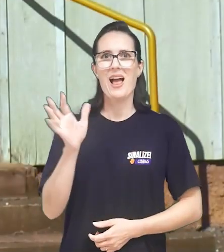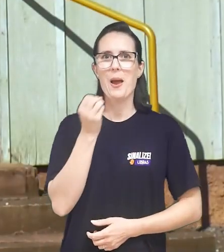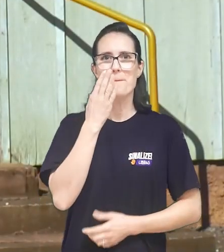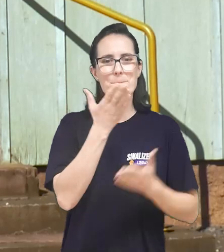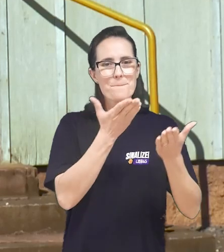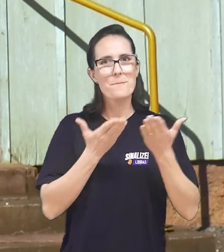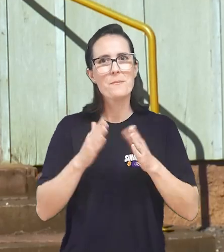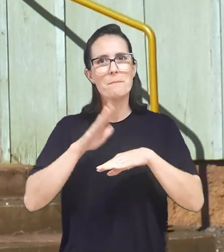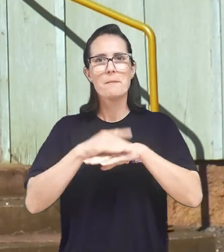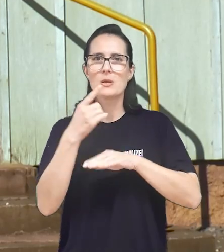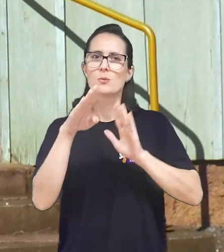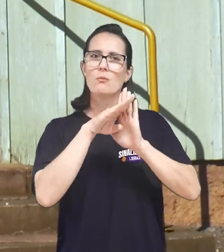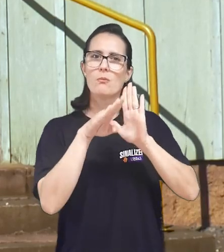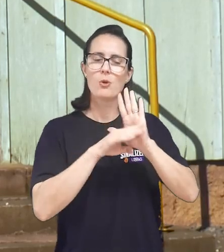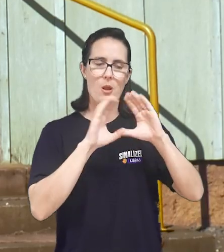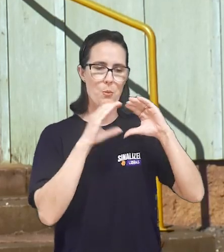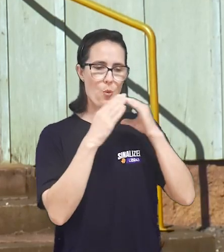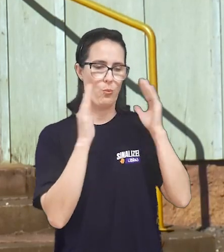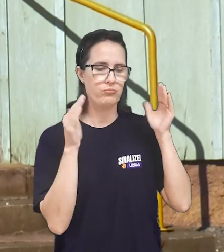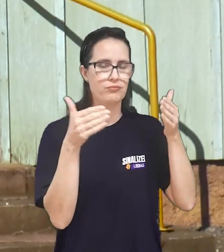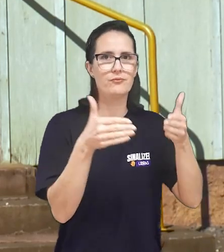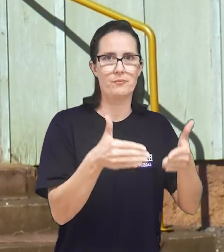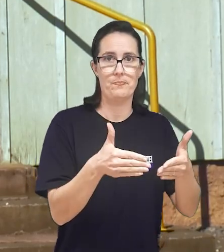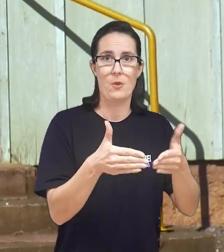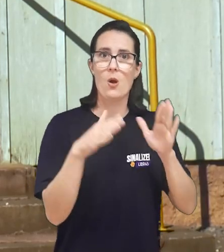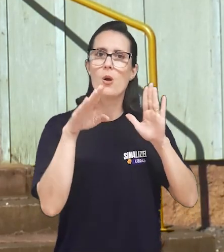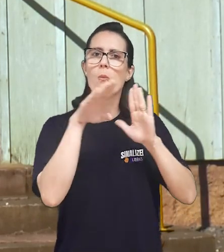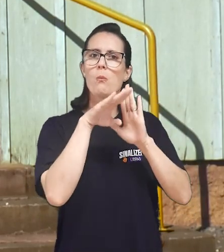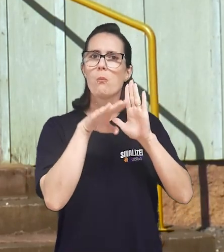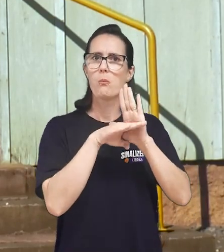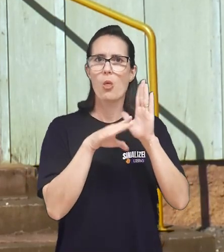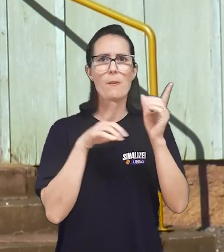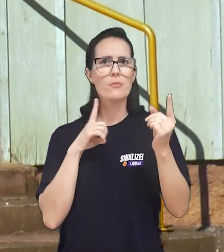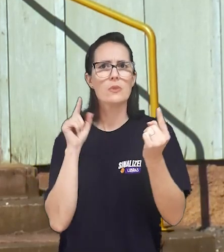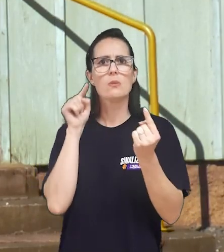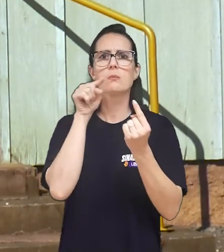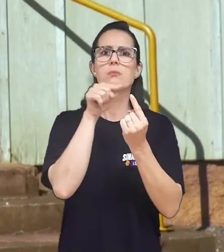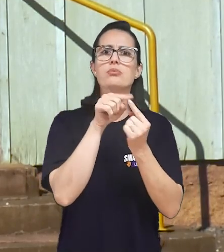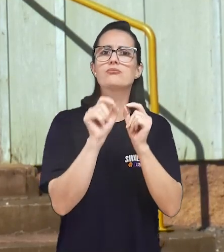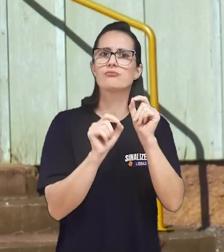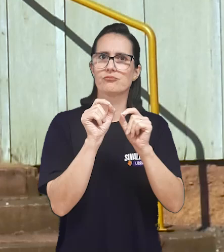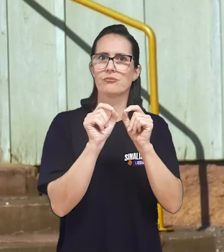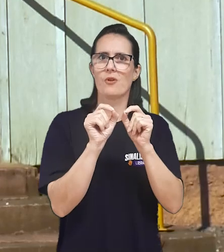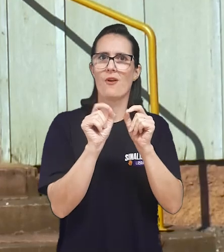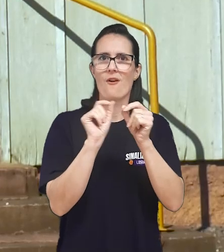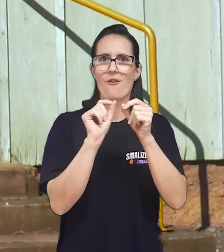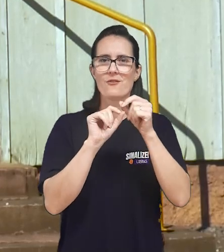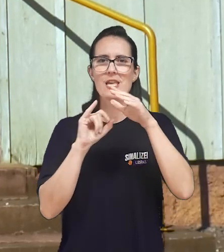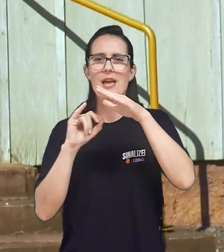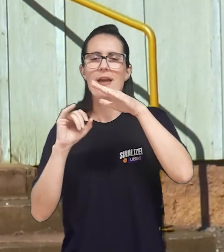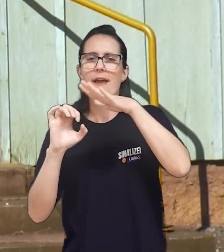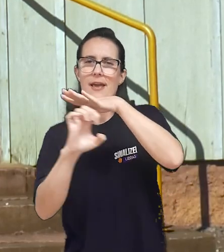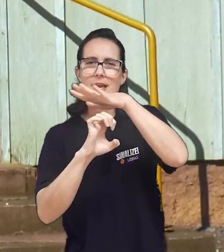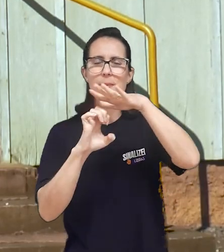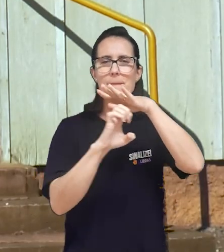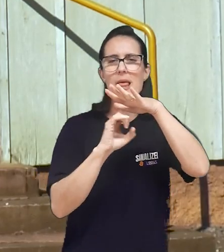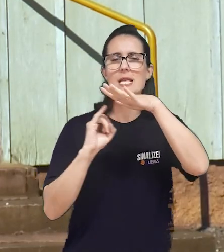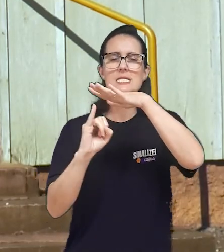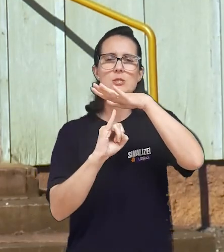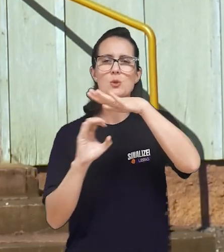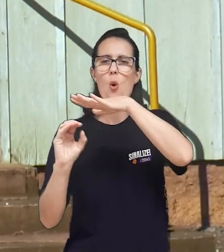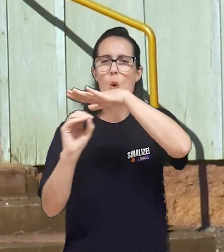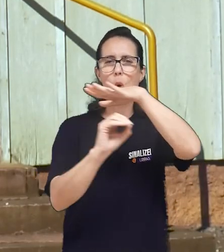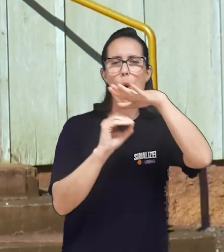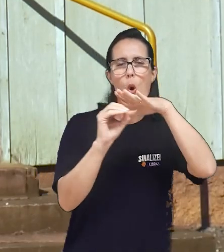Olá, seja bem-vindo a mais um programa Comunidade em Foco. O nosso programa tem por objetivo aproximar as